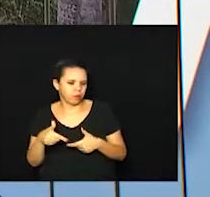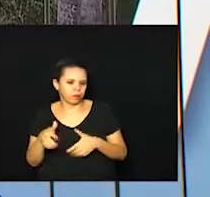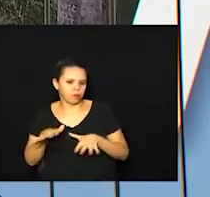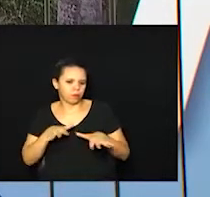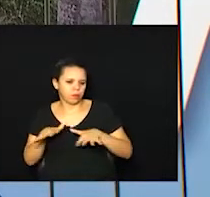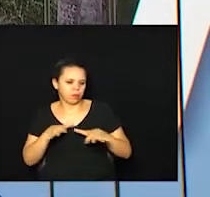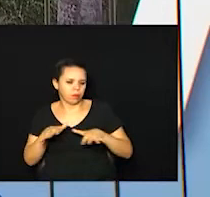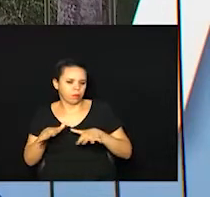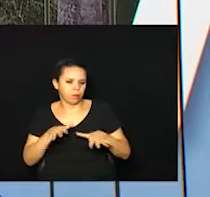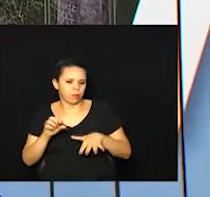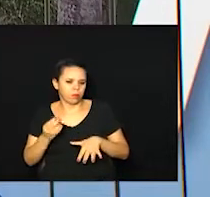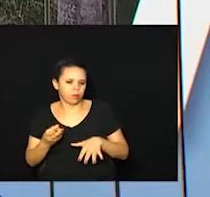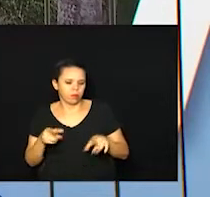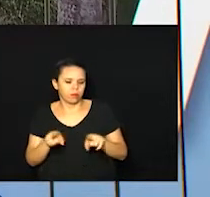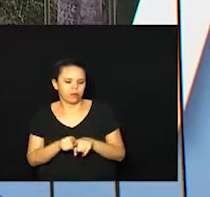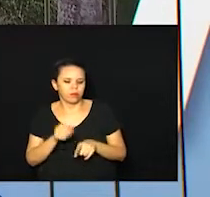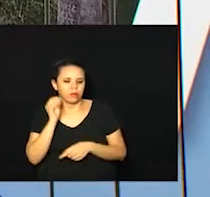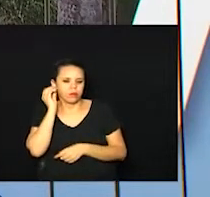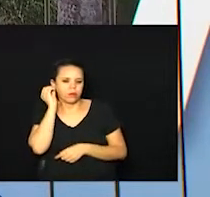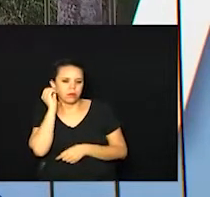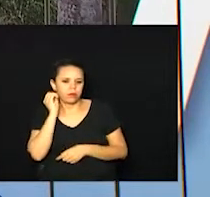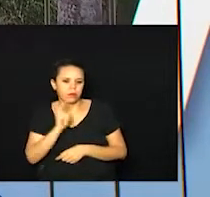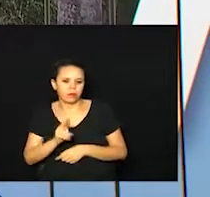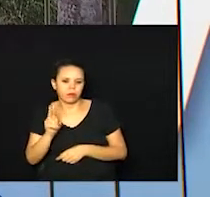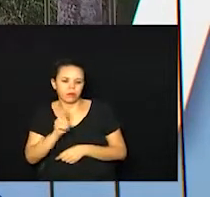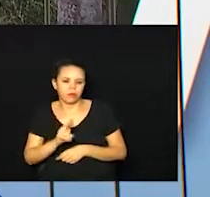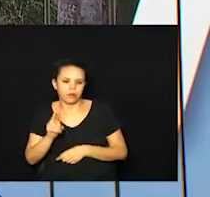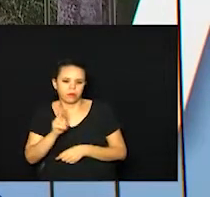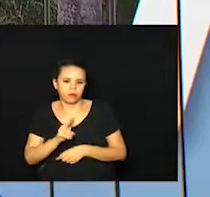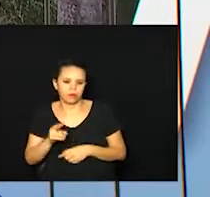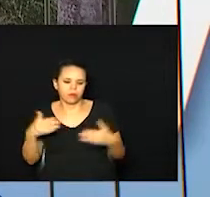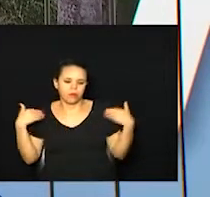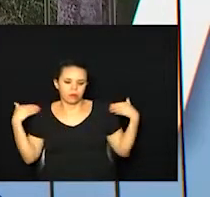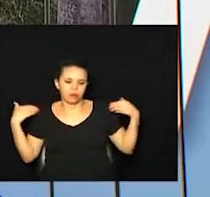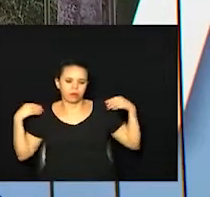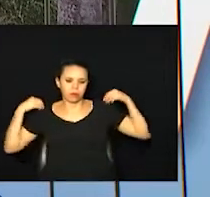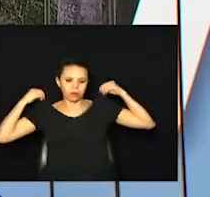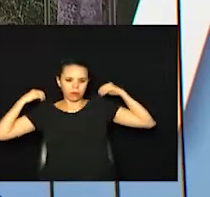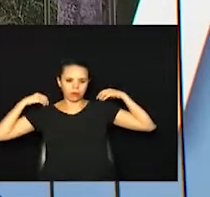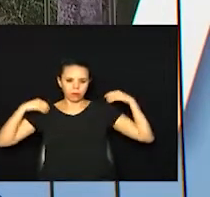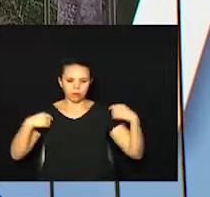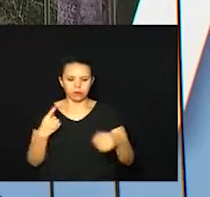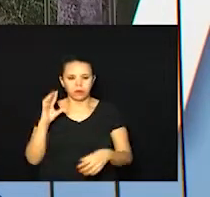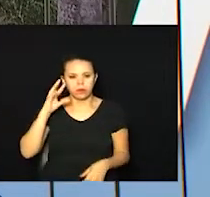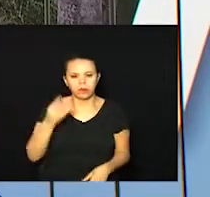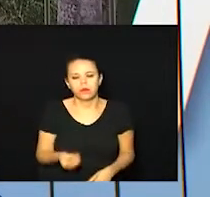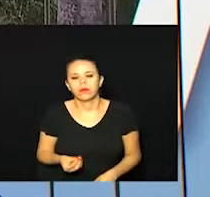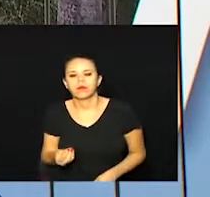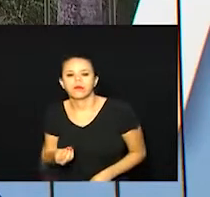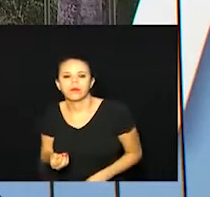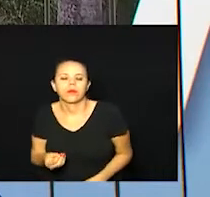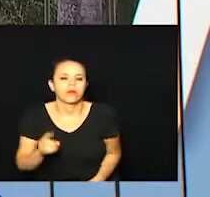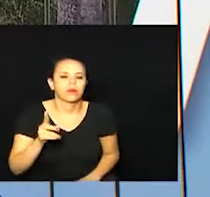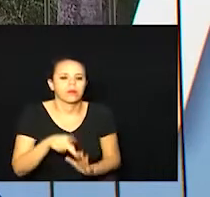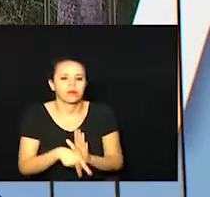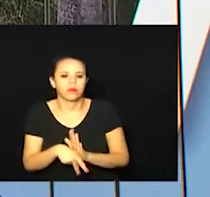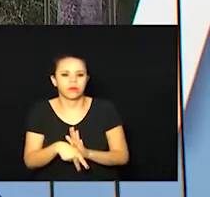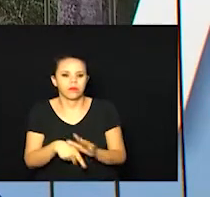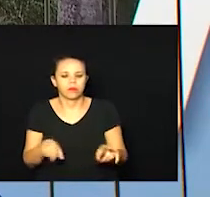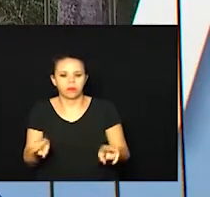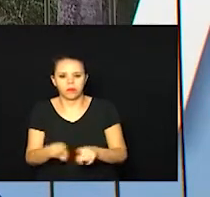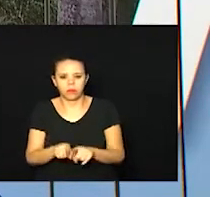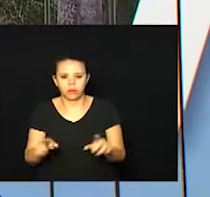locomover ou também usá-lo para o lazer, né? Nós entendemos que é um projeto também